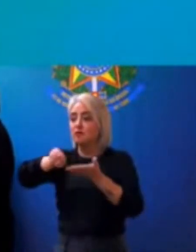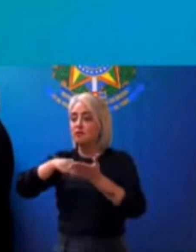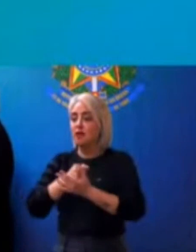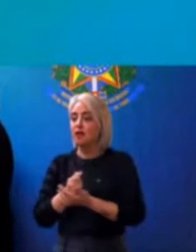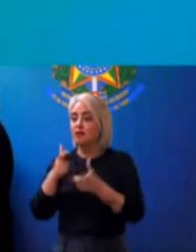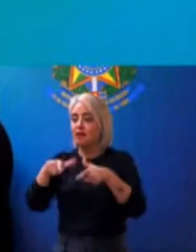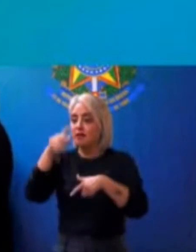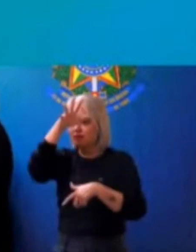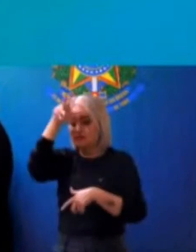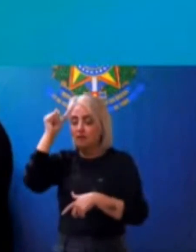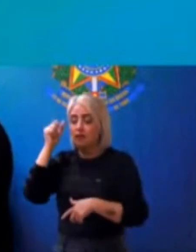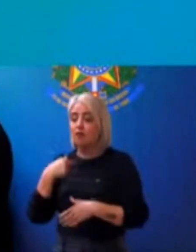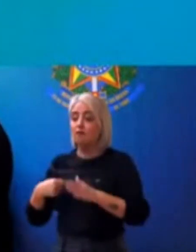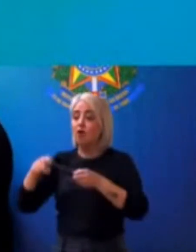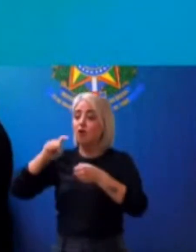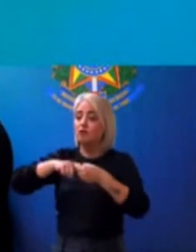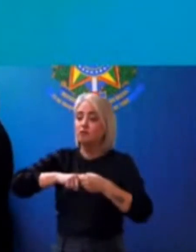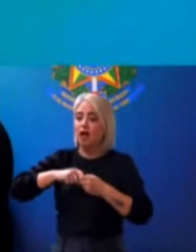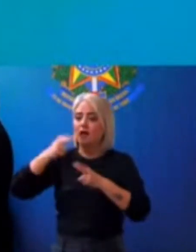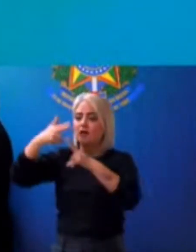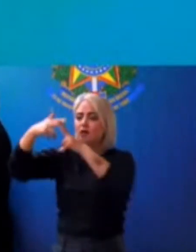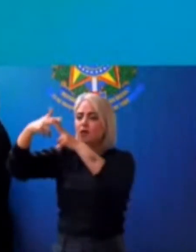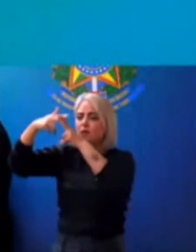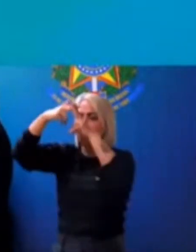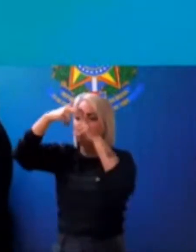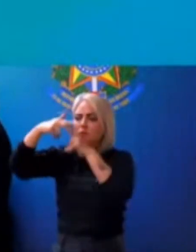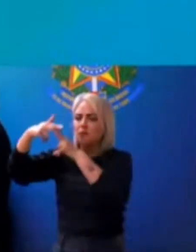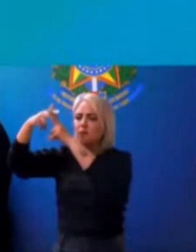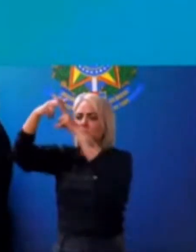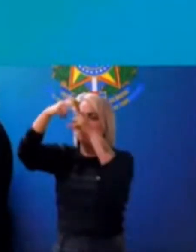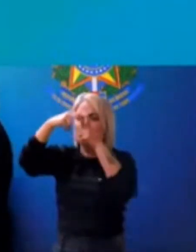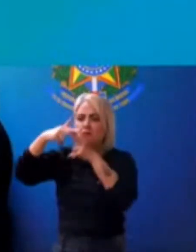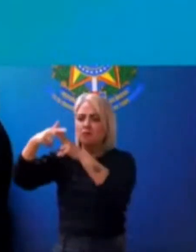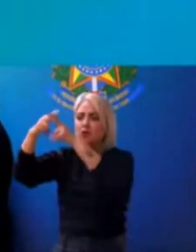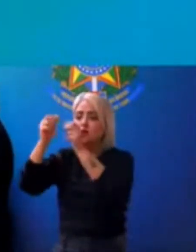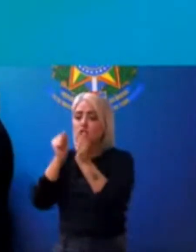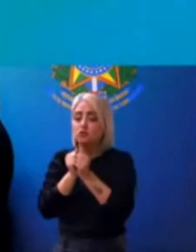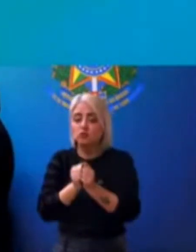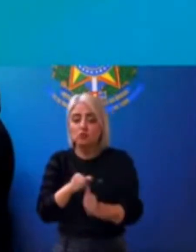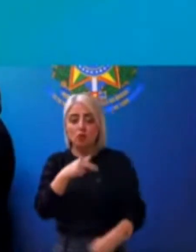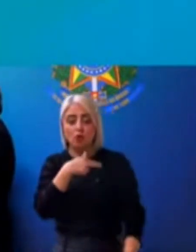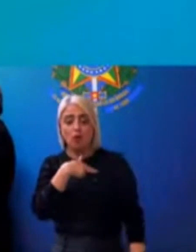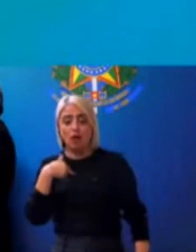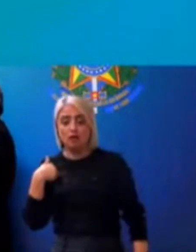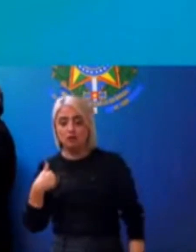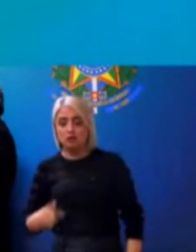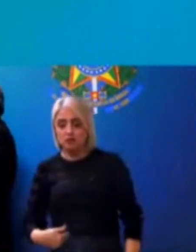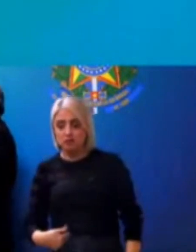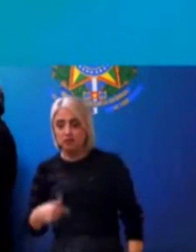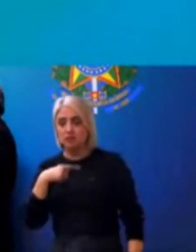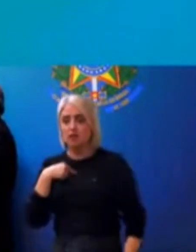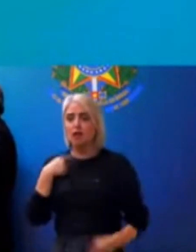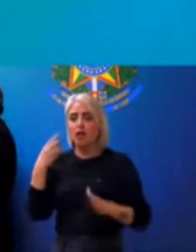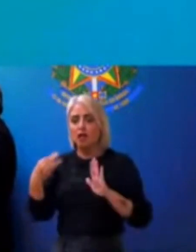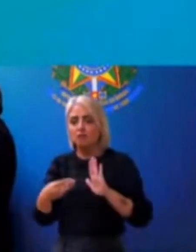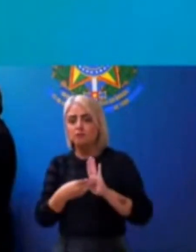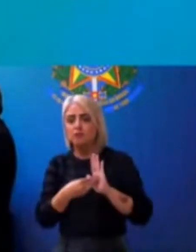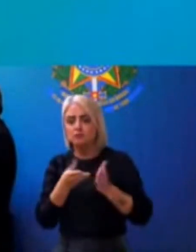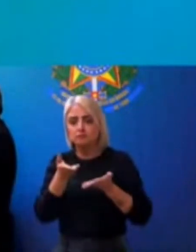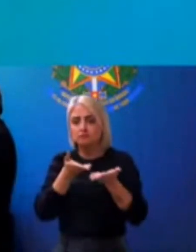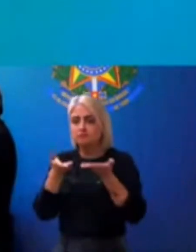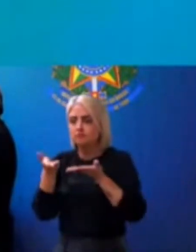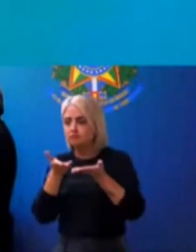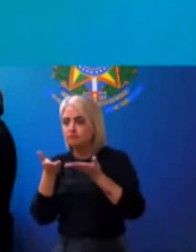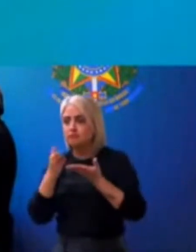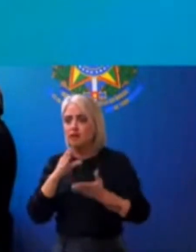retomaremos o programa de satélite sensoriamento remoto em parceria com a China viabilizando as missões